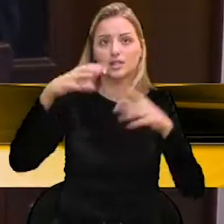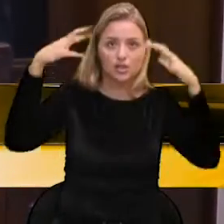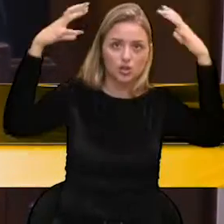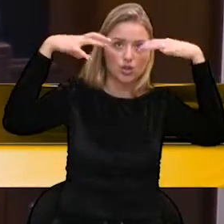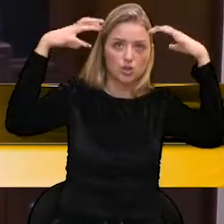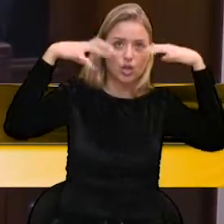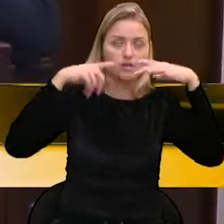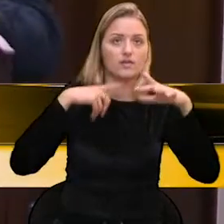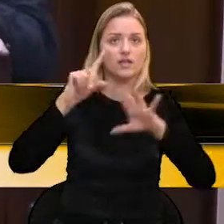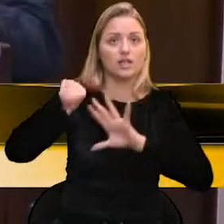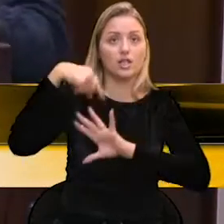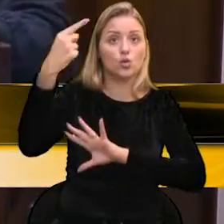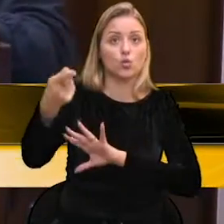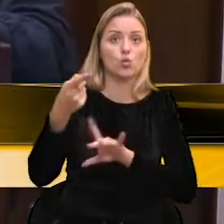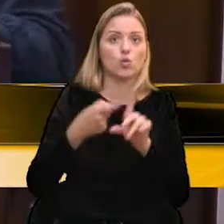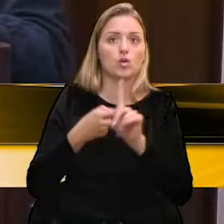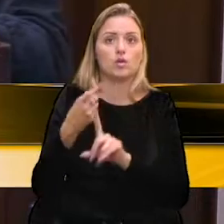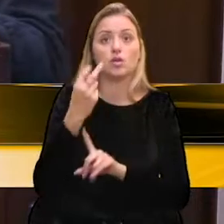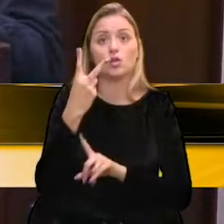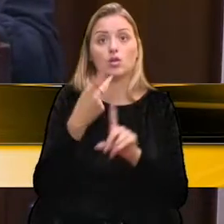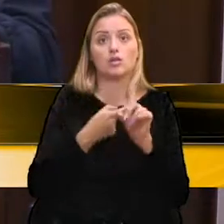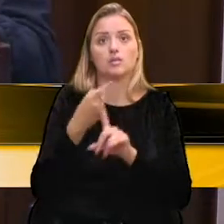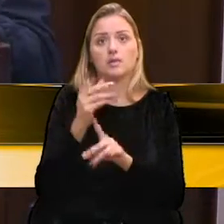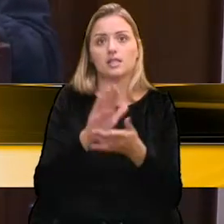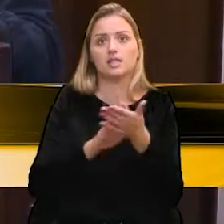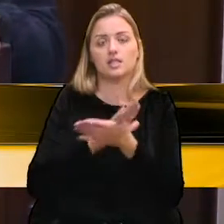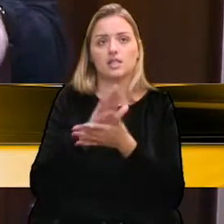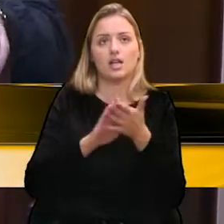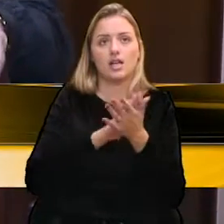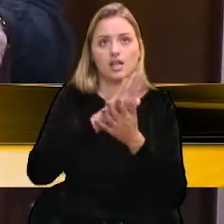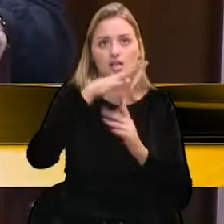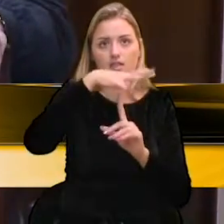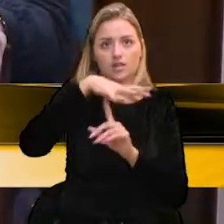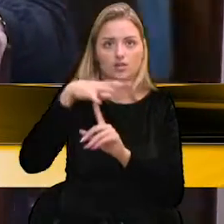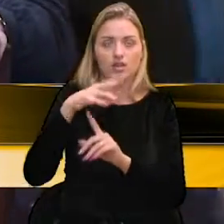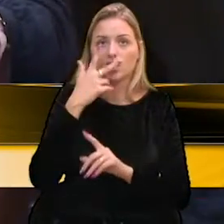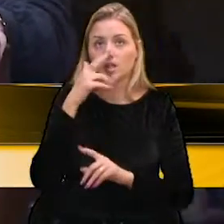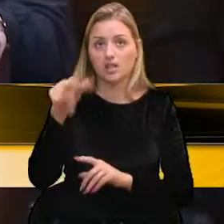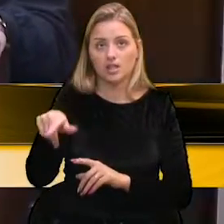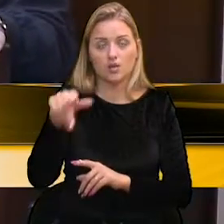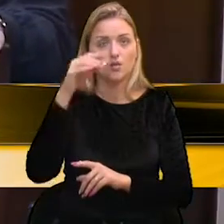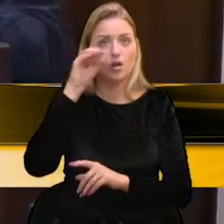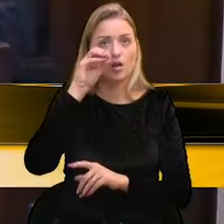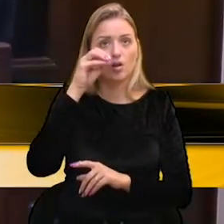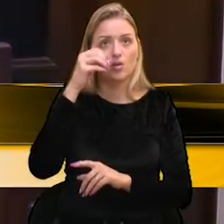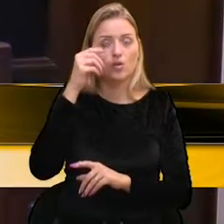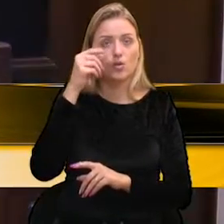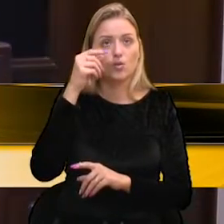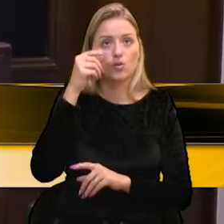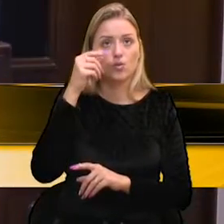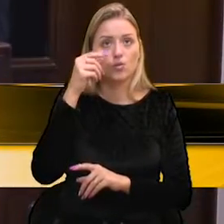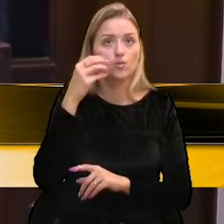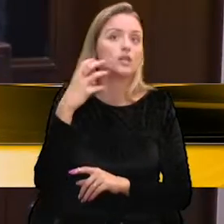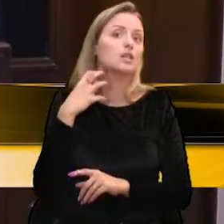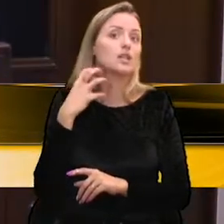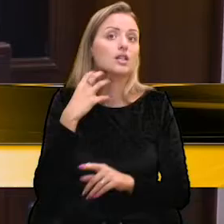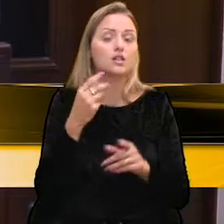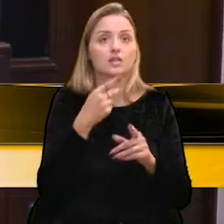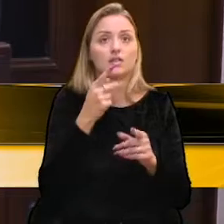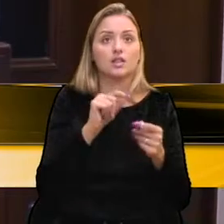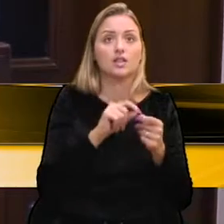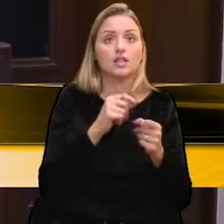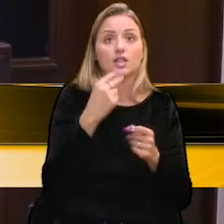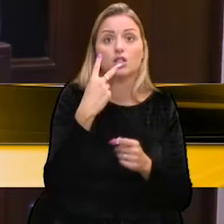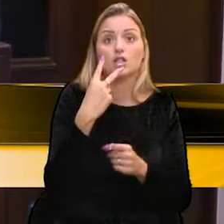no outro mês. Ficaremos 2 meses sem esta feira. Se chover, que nem o vereador Dani Luz colocava antes para nós, se chover nas duas